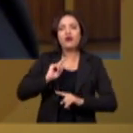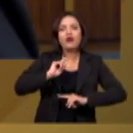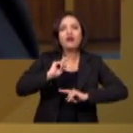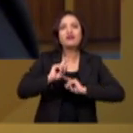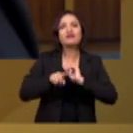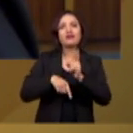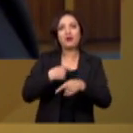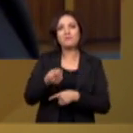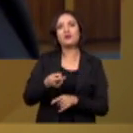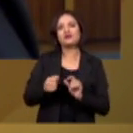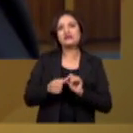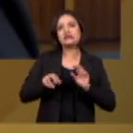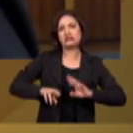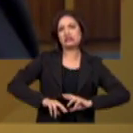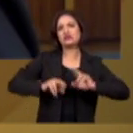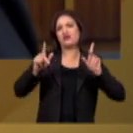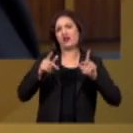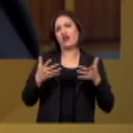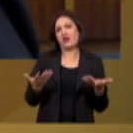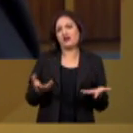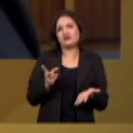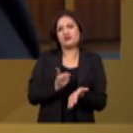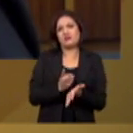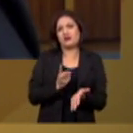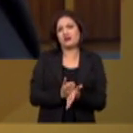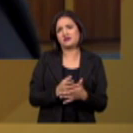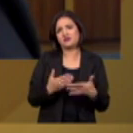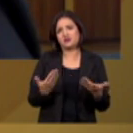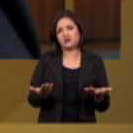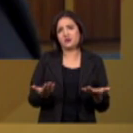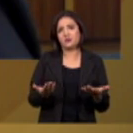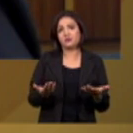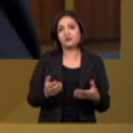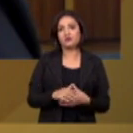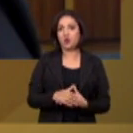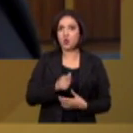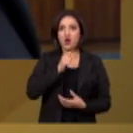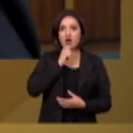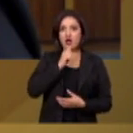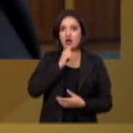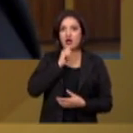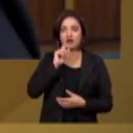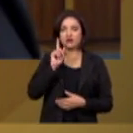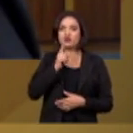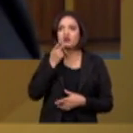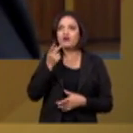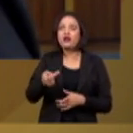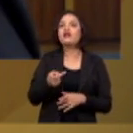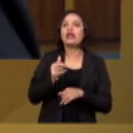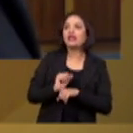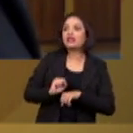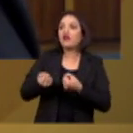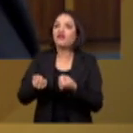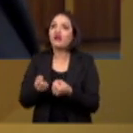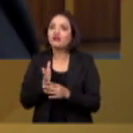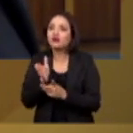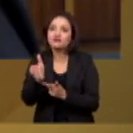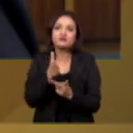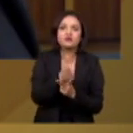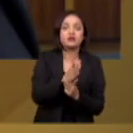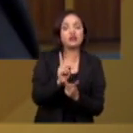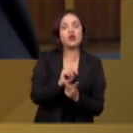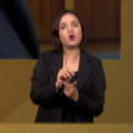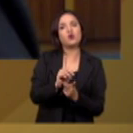e acho que nós deixaríamos a questão em aberto eu não ela só me provocando com uma ou por outra mas apenas